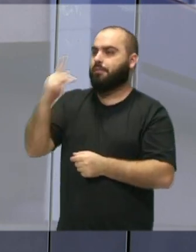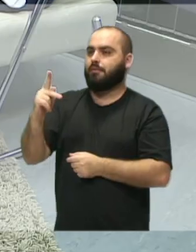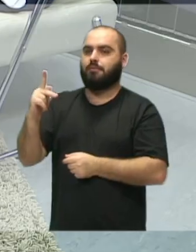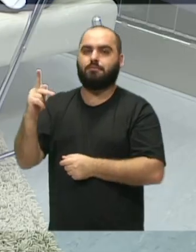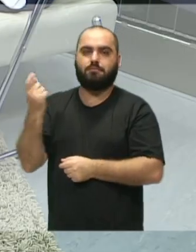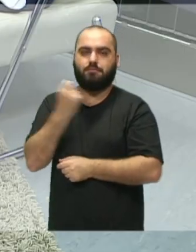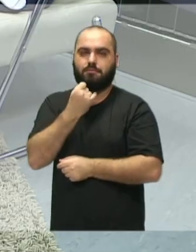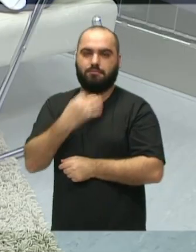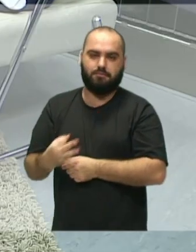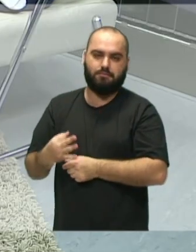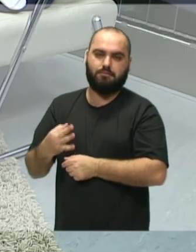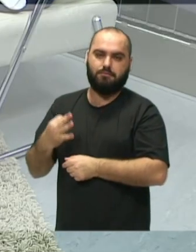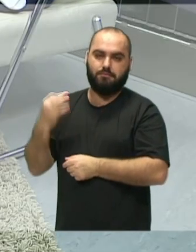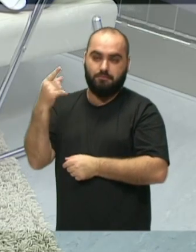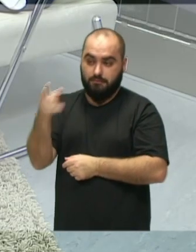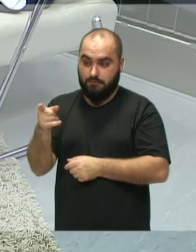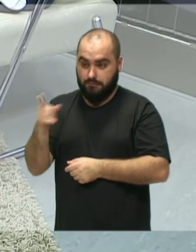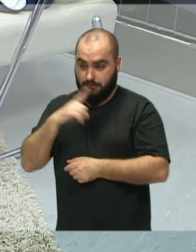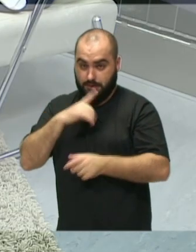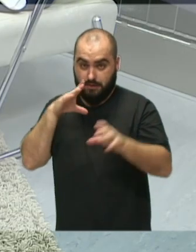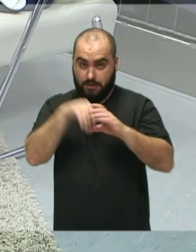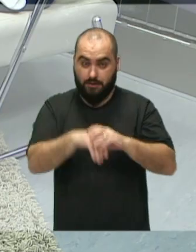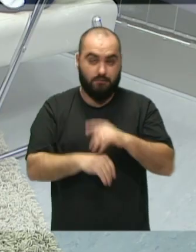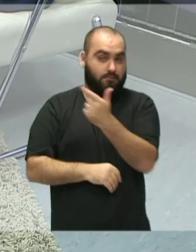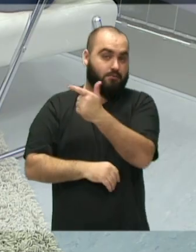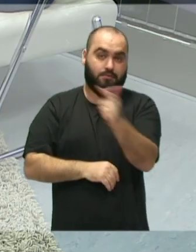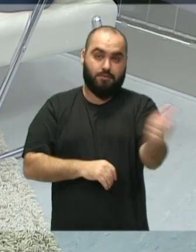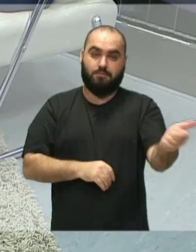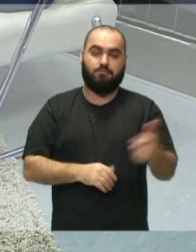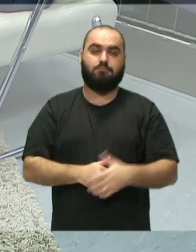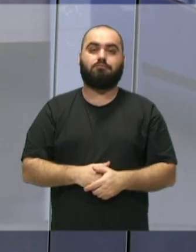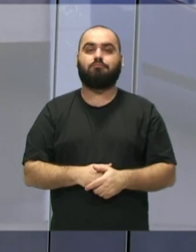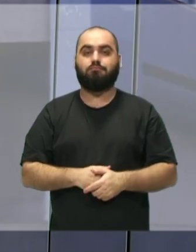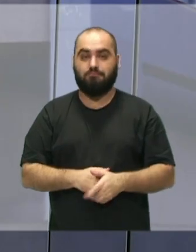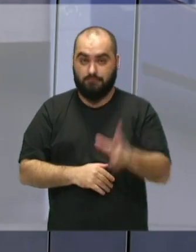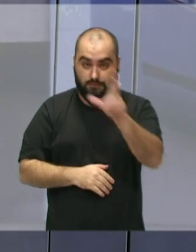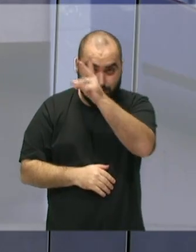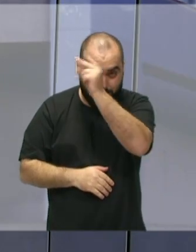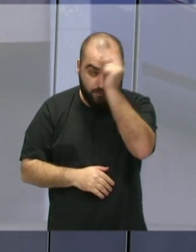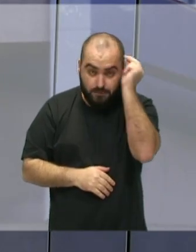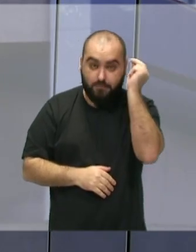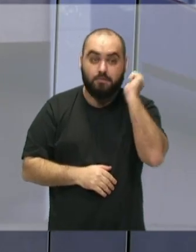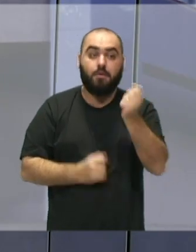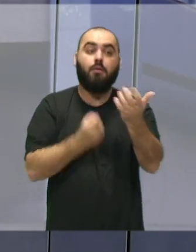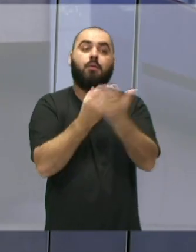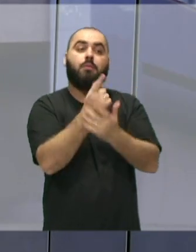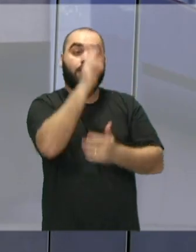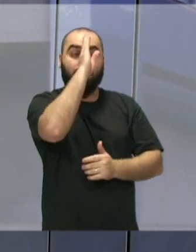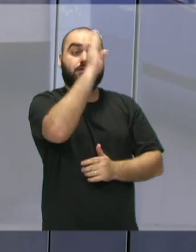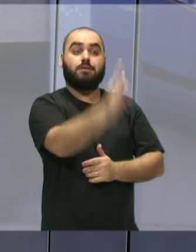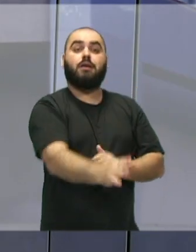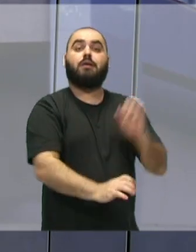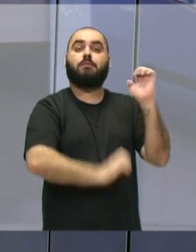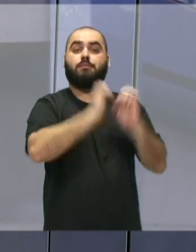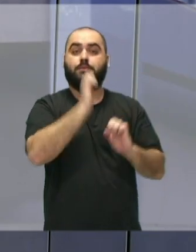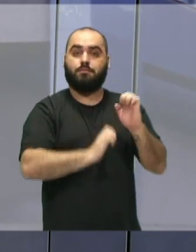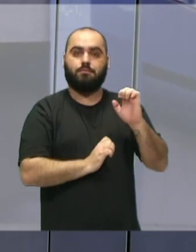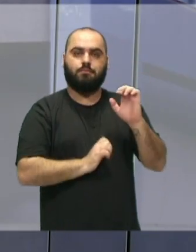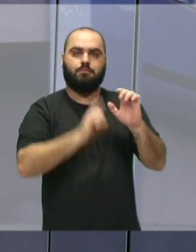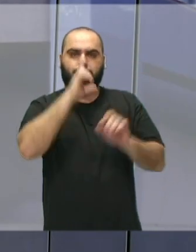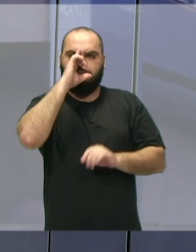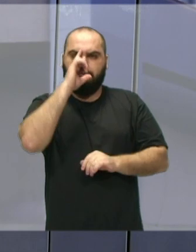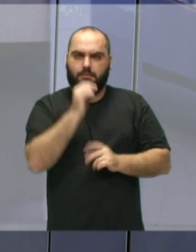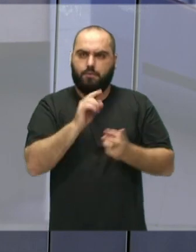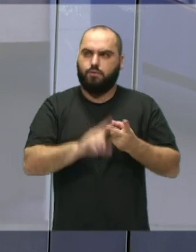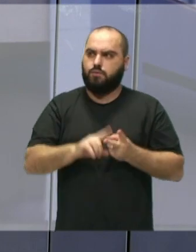número de máscara que na caixa dizia que tem, não tinha. Sendo que também a prefeitura podia comprar direto com essas empresas, que é uma empresa de Biguaçu,